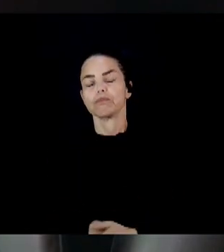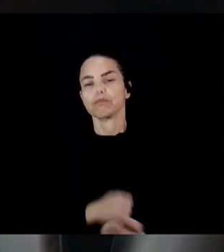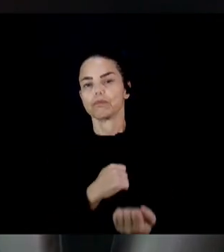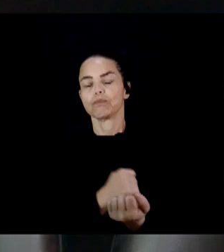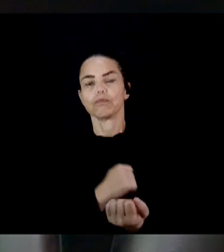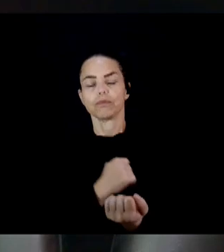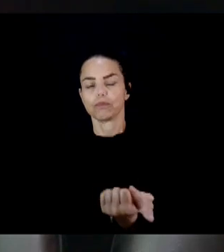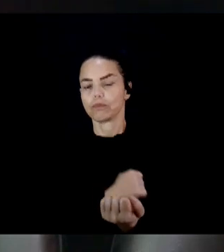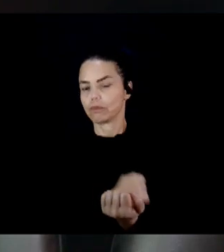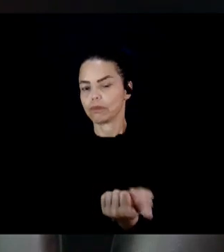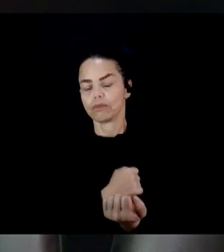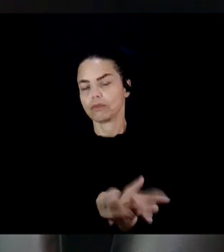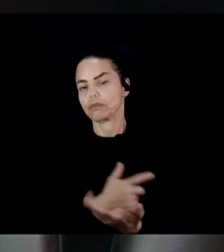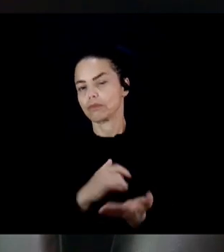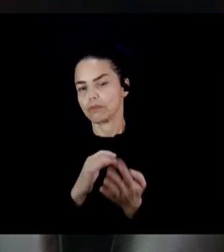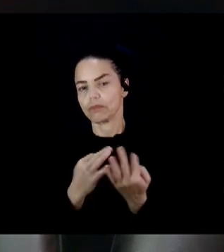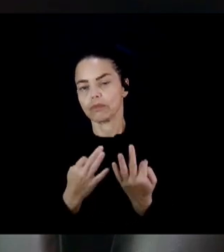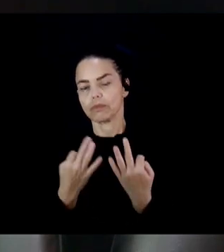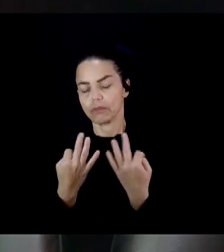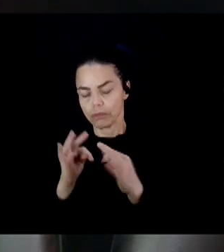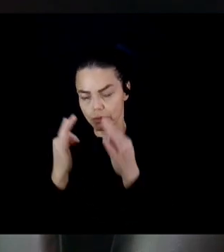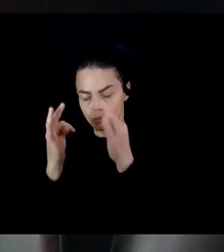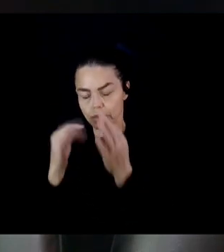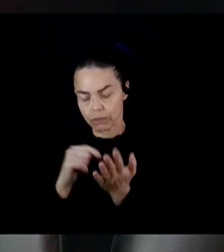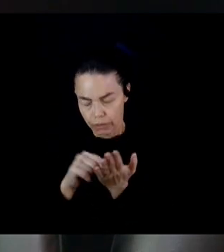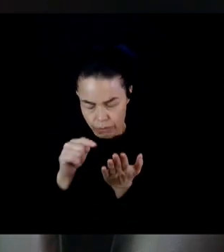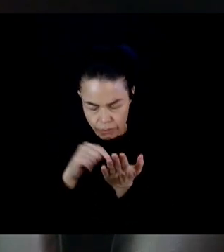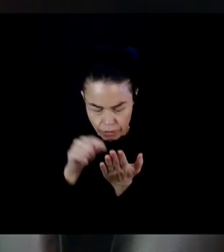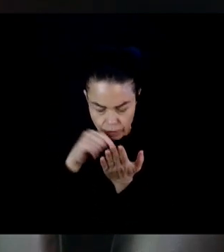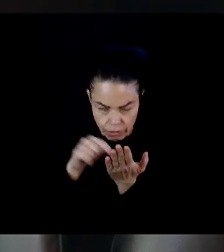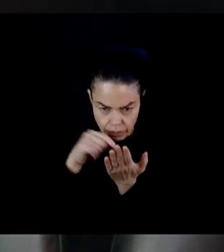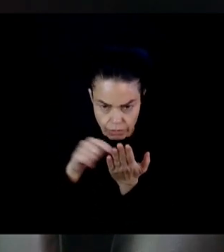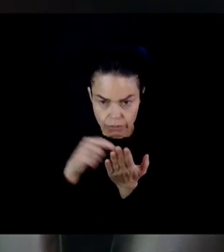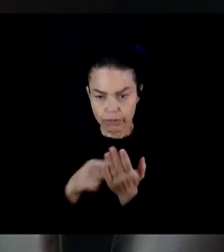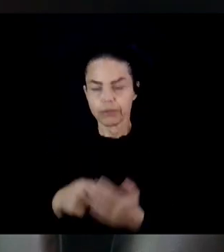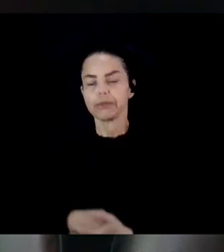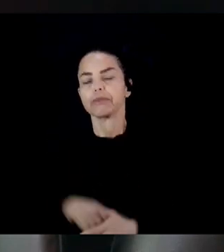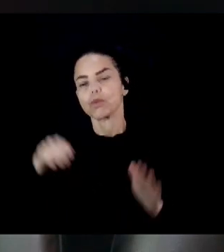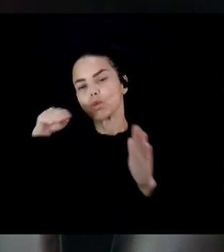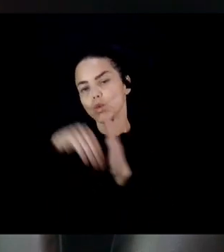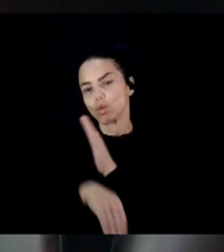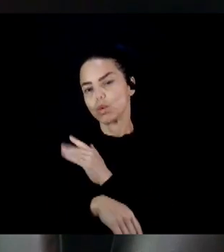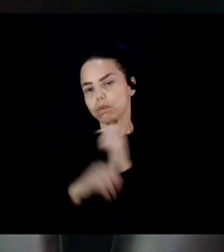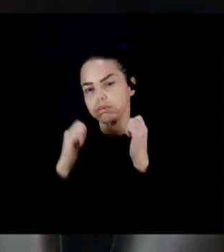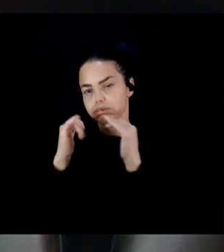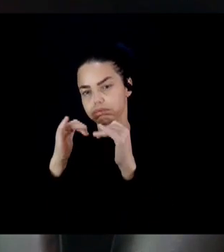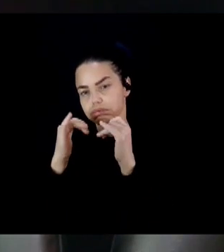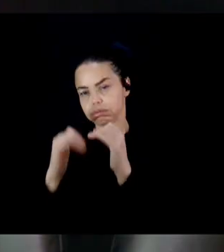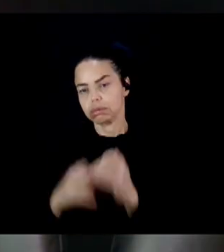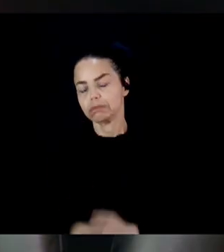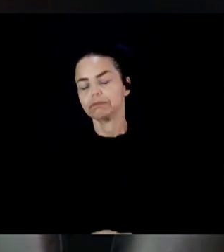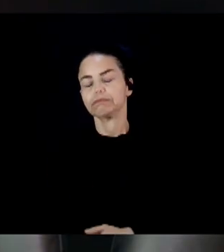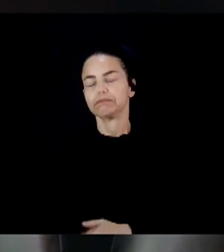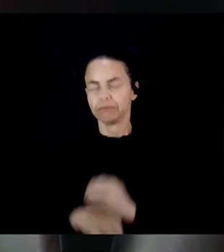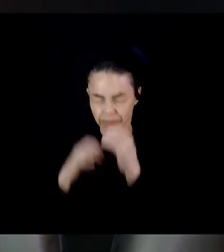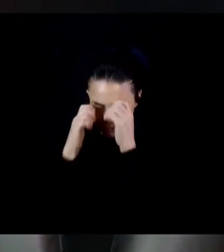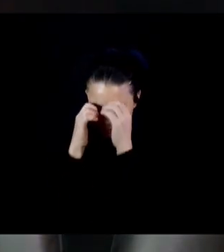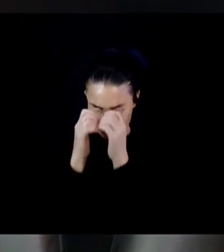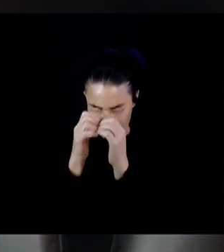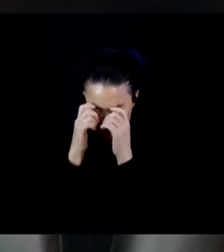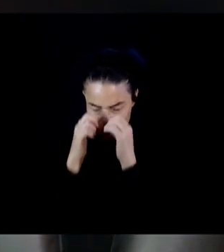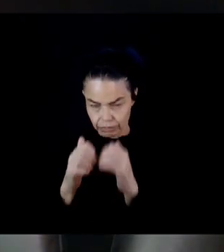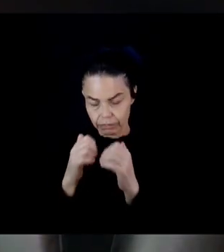à tecnologia e aí sim apresentar esse declínio cognitivo. Porque o cérebro, quando ele entra no